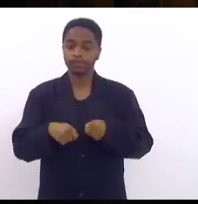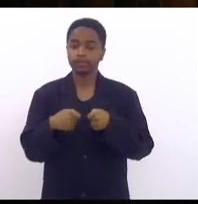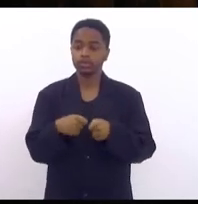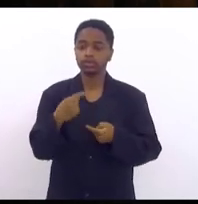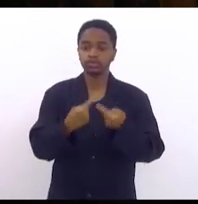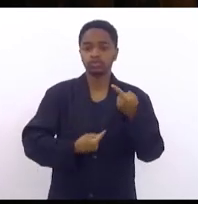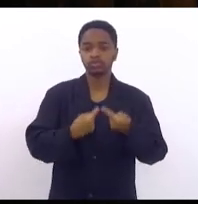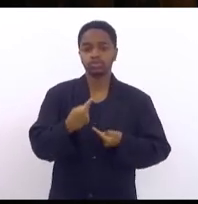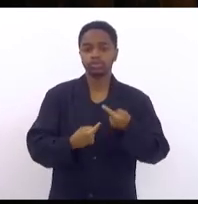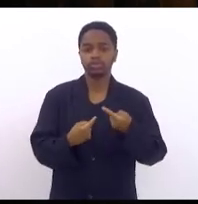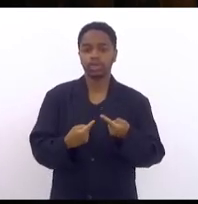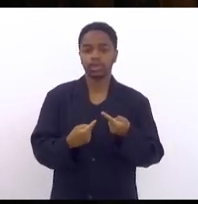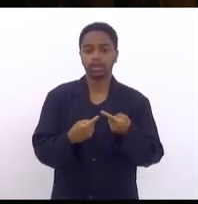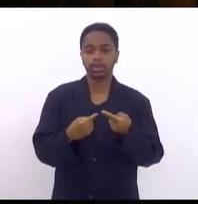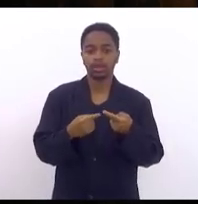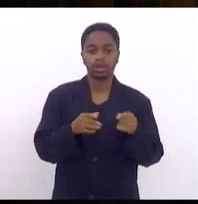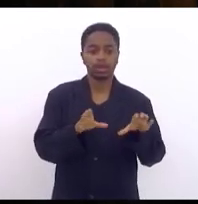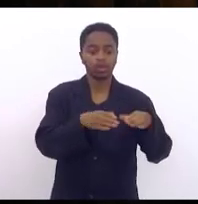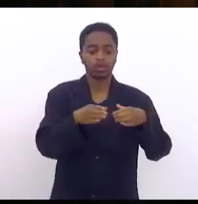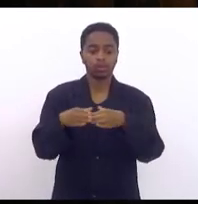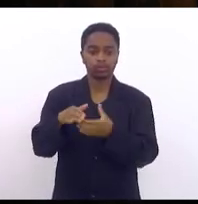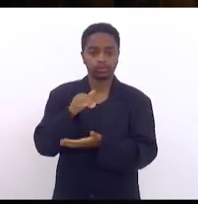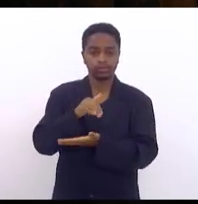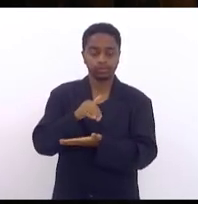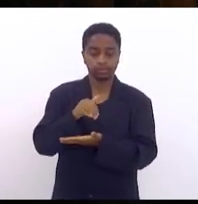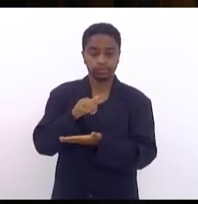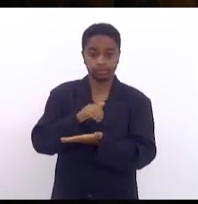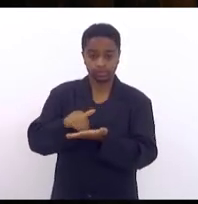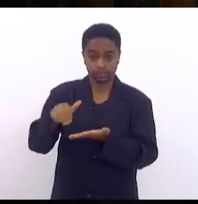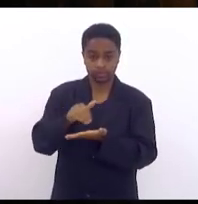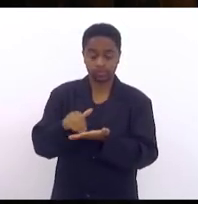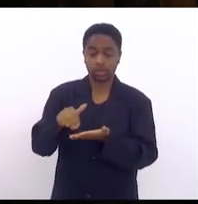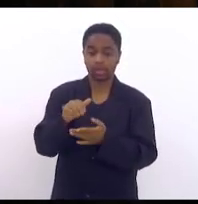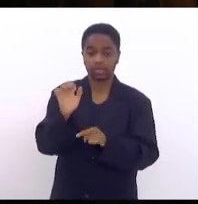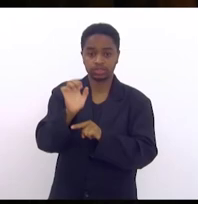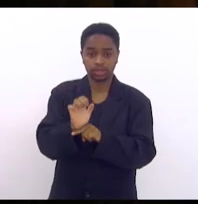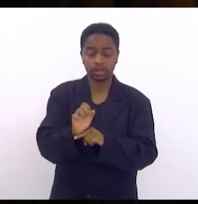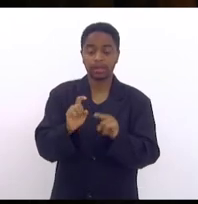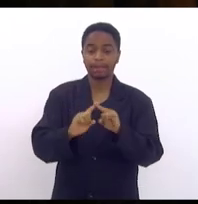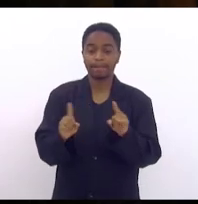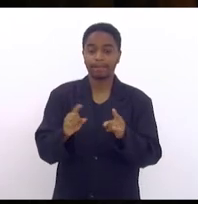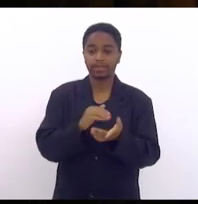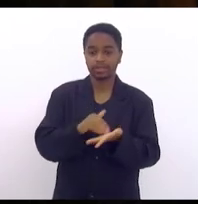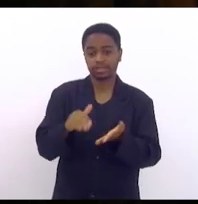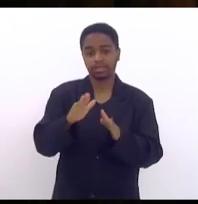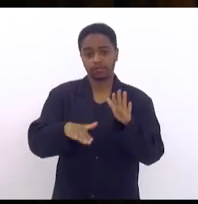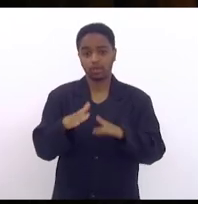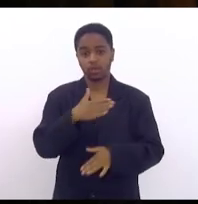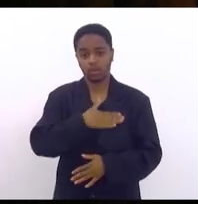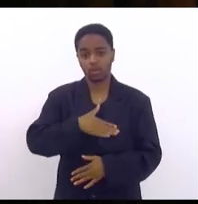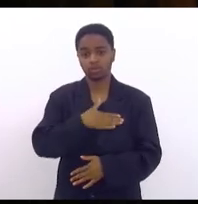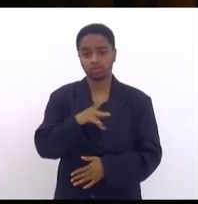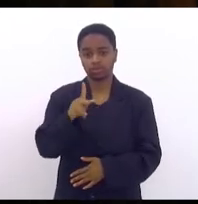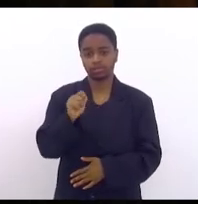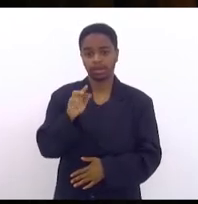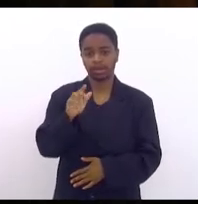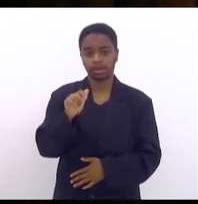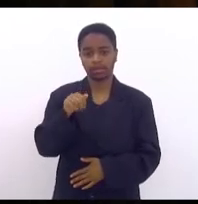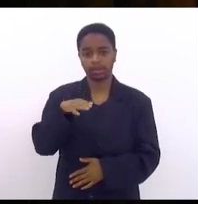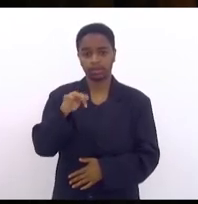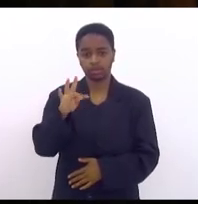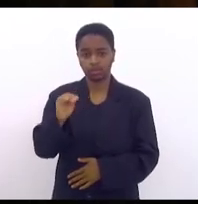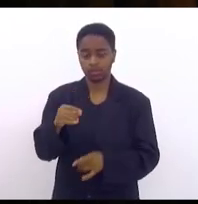do Estado, mas que esse secretário incompetente tenha decência. Ele deve gostar do parlamento, porque ele tentou